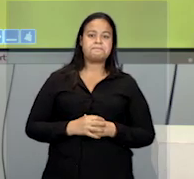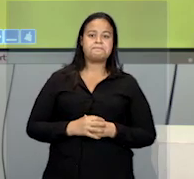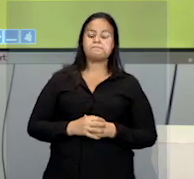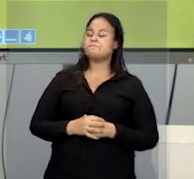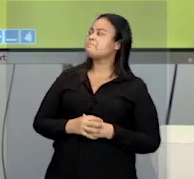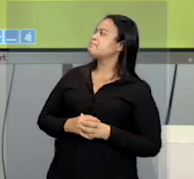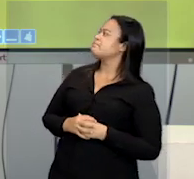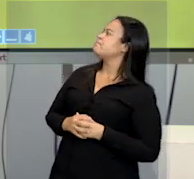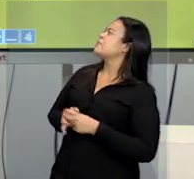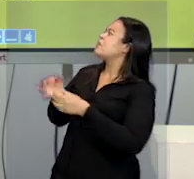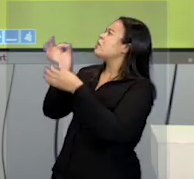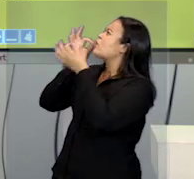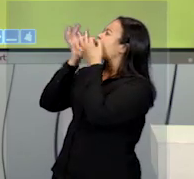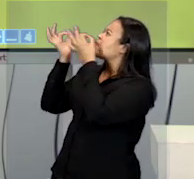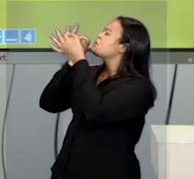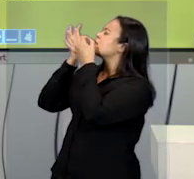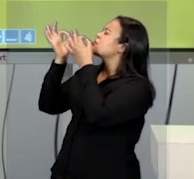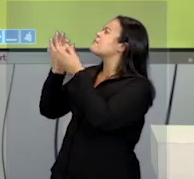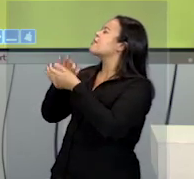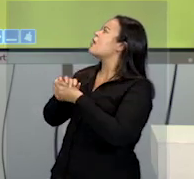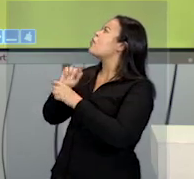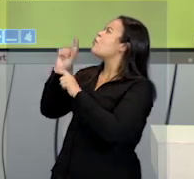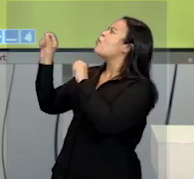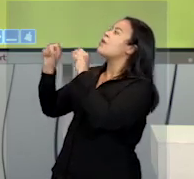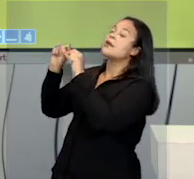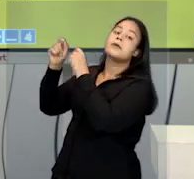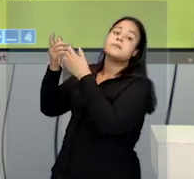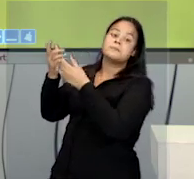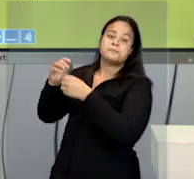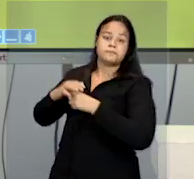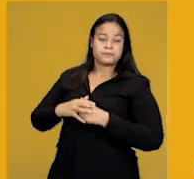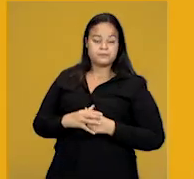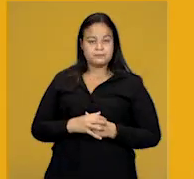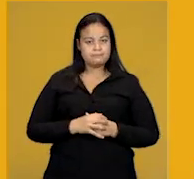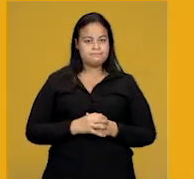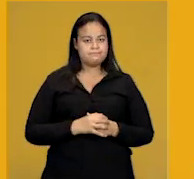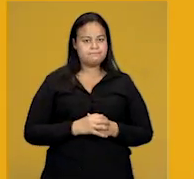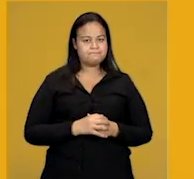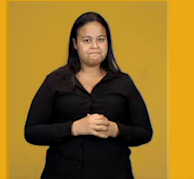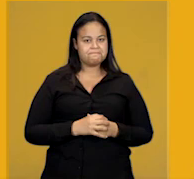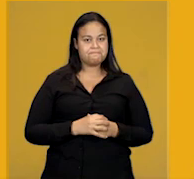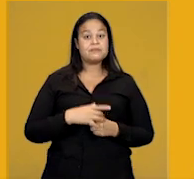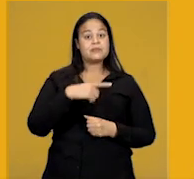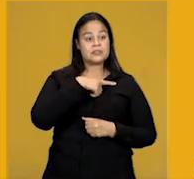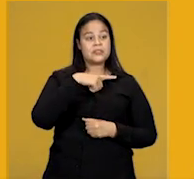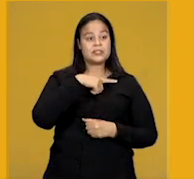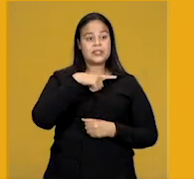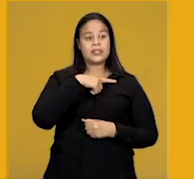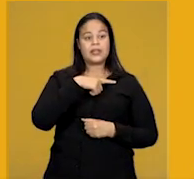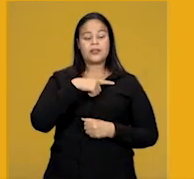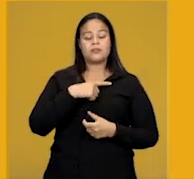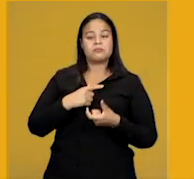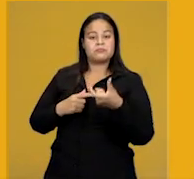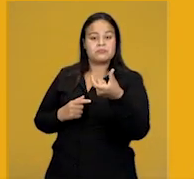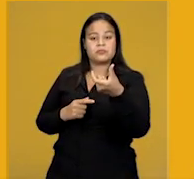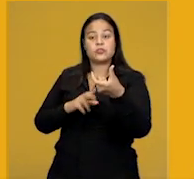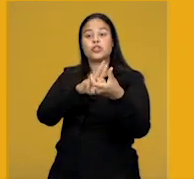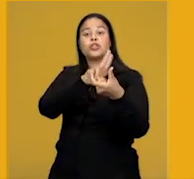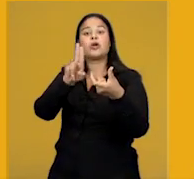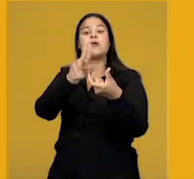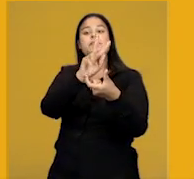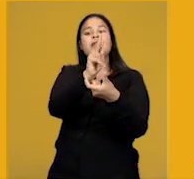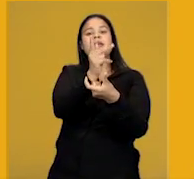Vamos observar aqui o seguinte. Eu tenho o etileno no início,